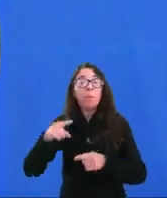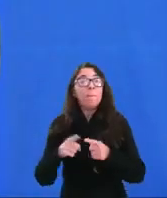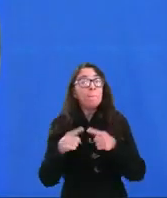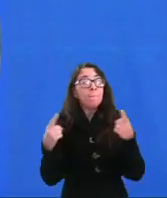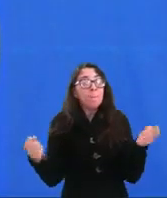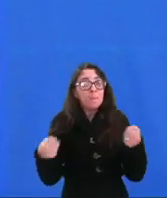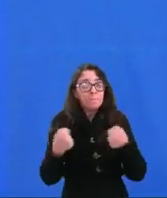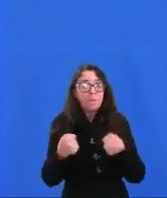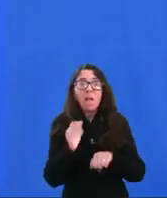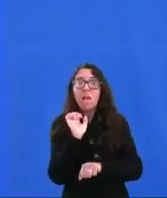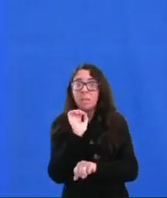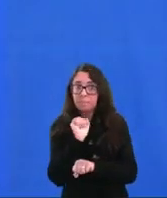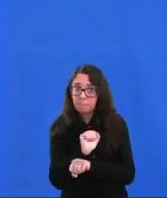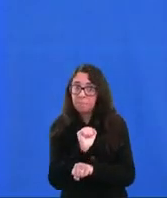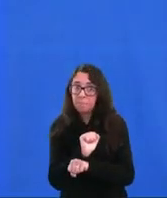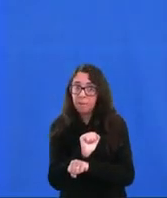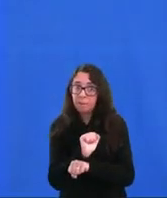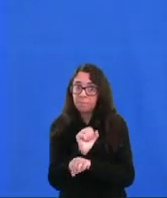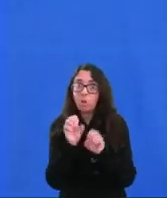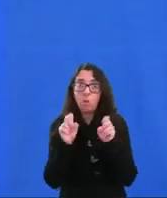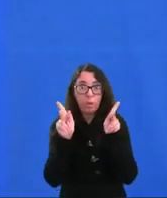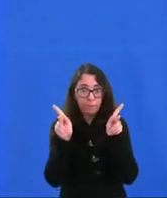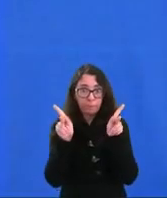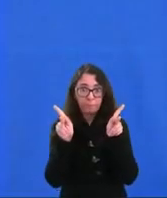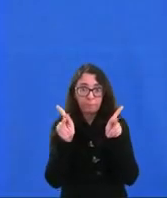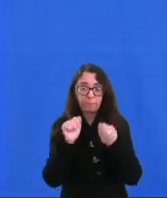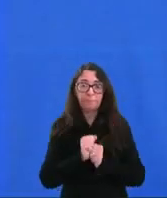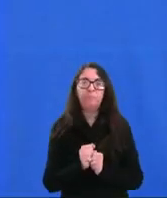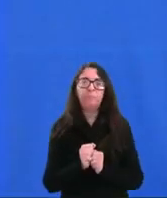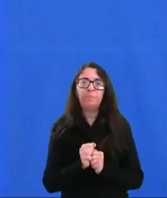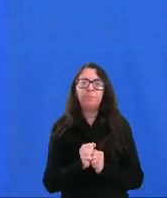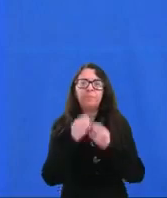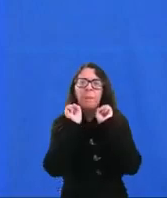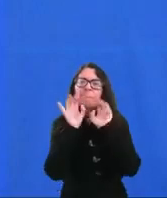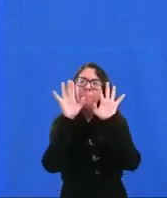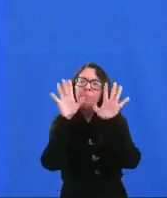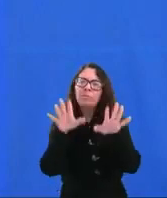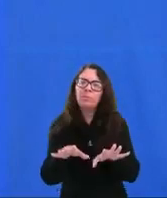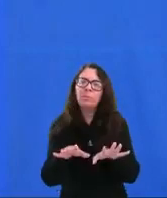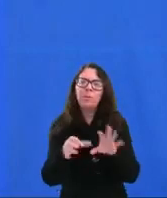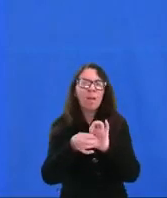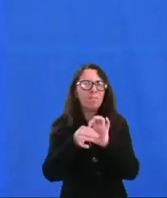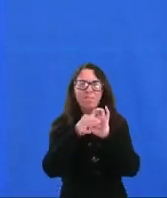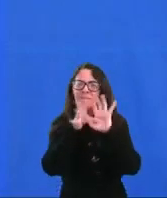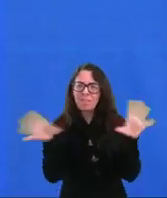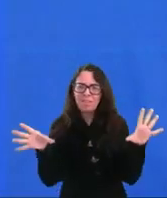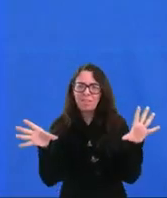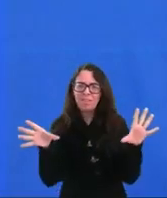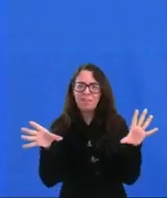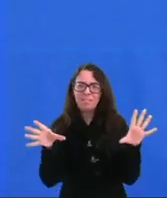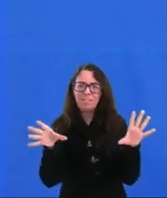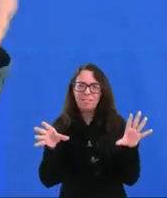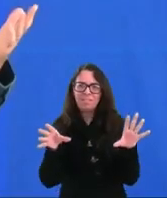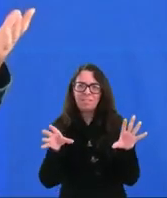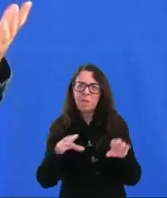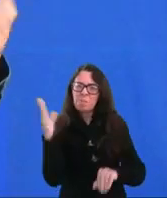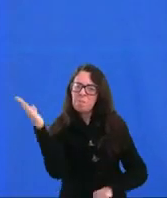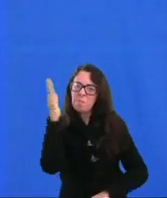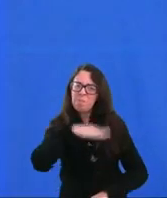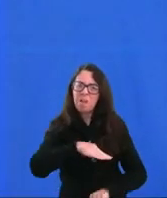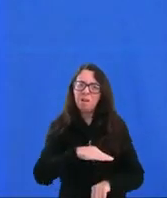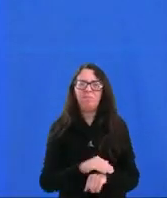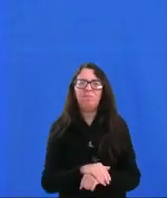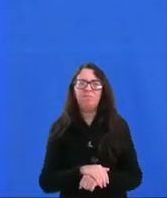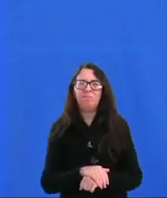nos abençoe e nos livre de todo mal. Até uma próxima volta a ser anunciada